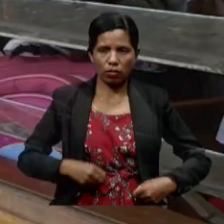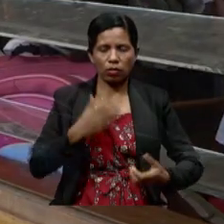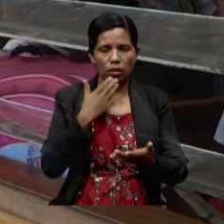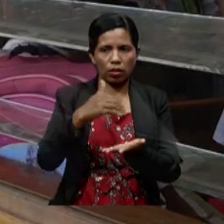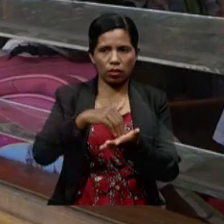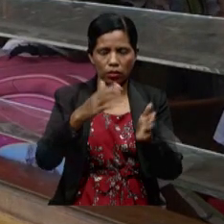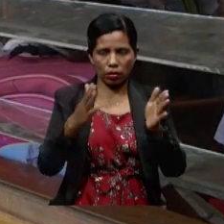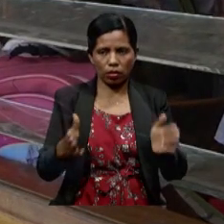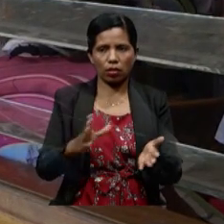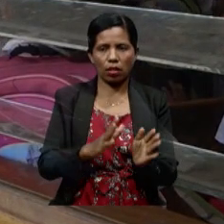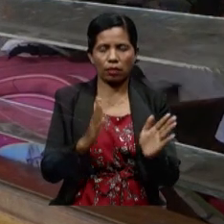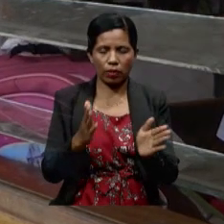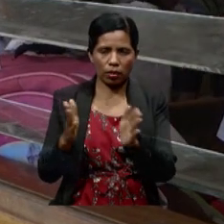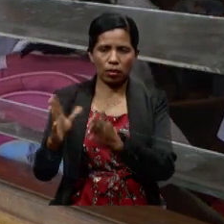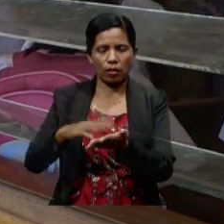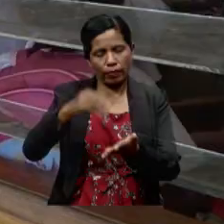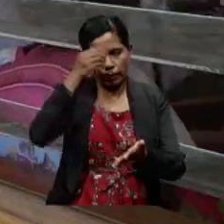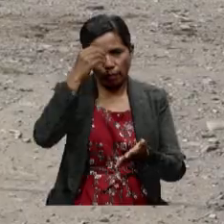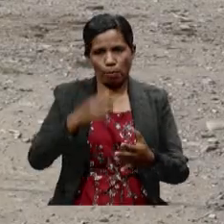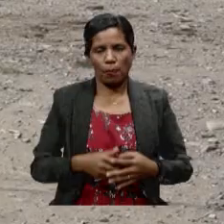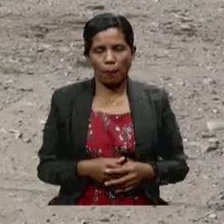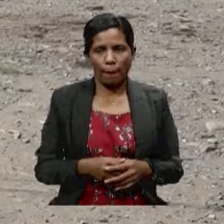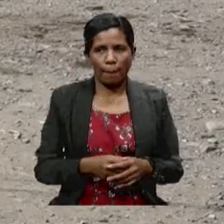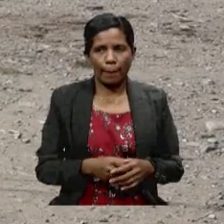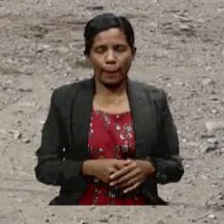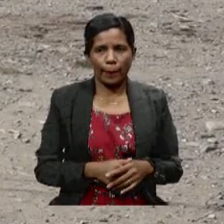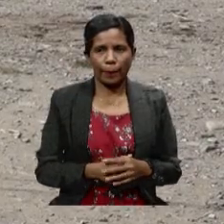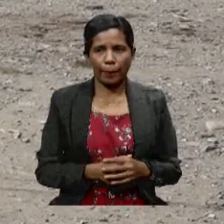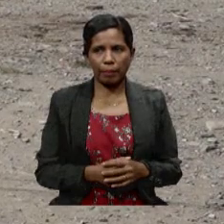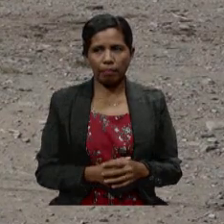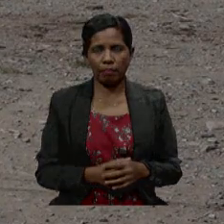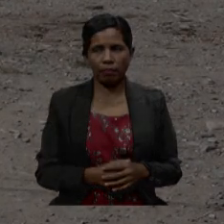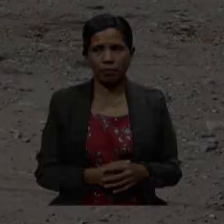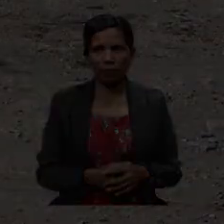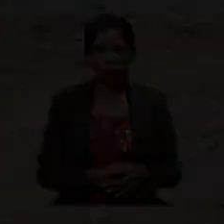processo ensino aprendizagem. Teresina Lelan, Dilma Suzetti, GMN.